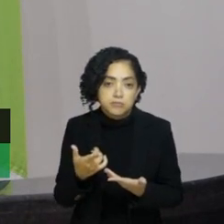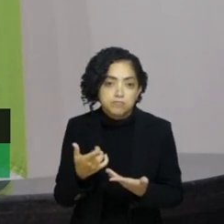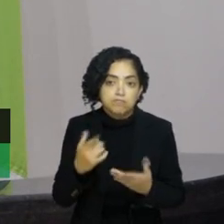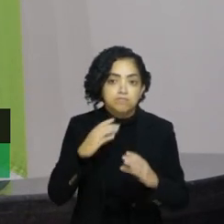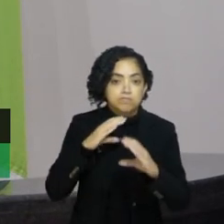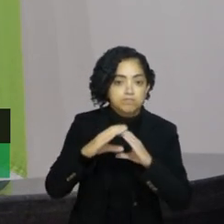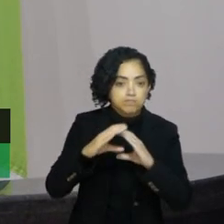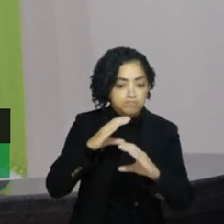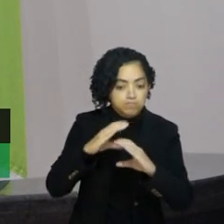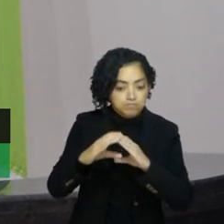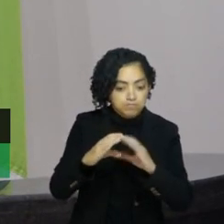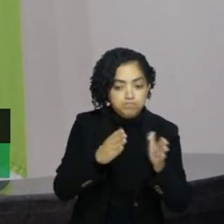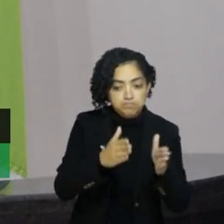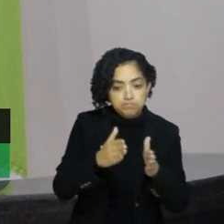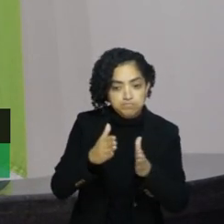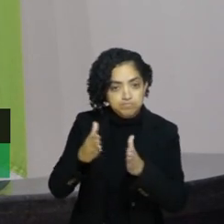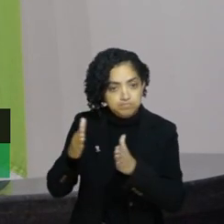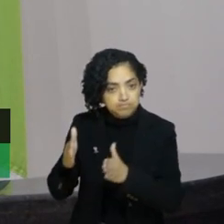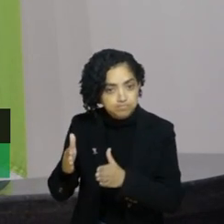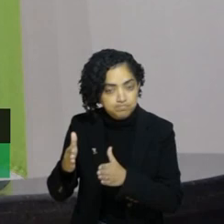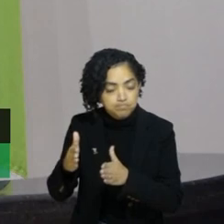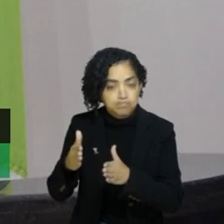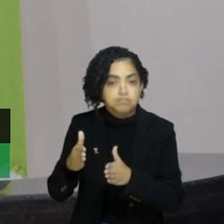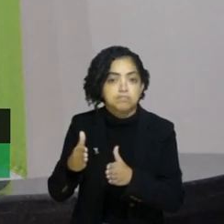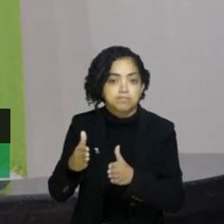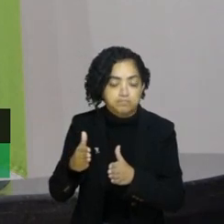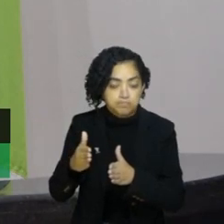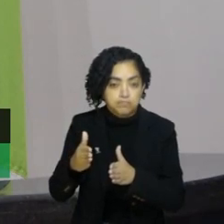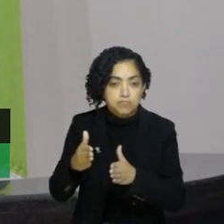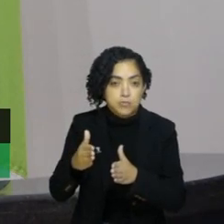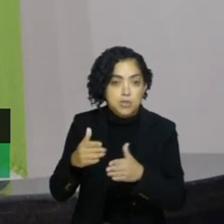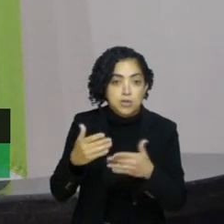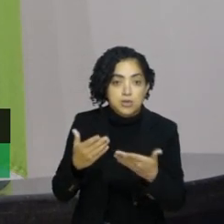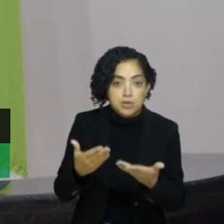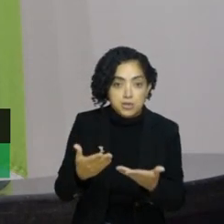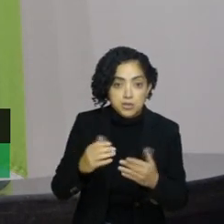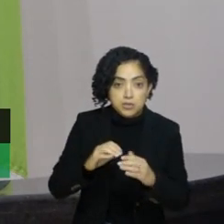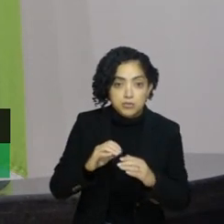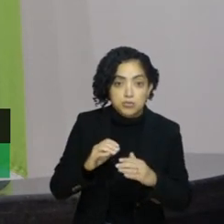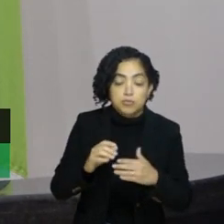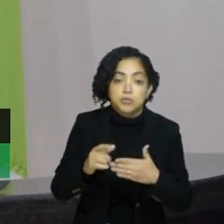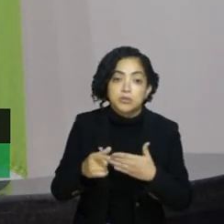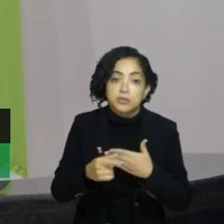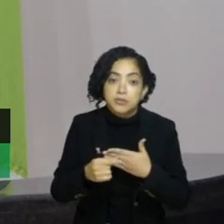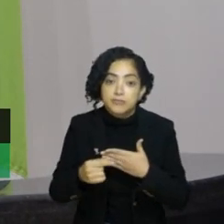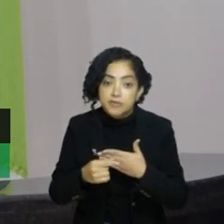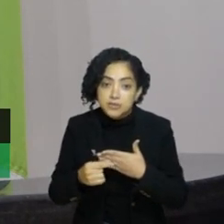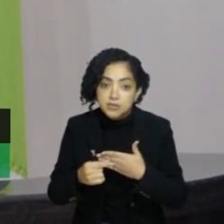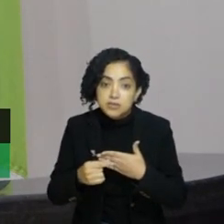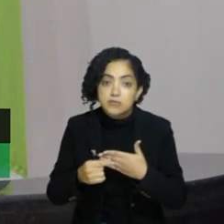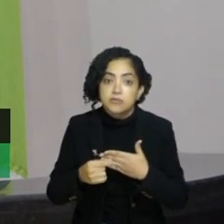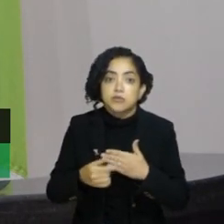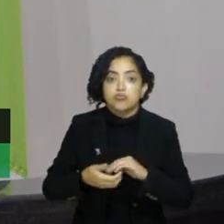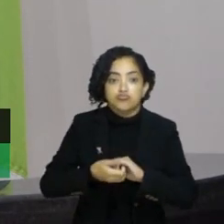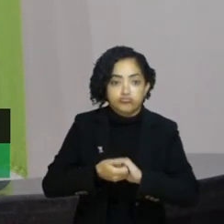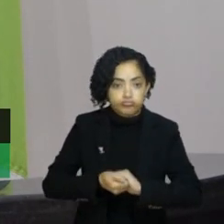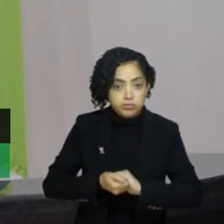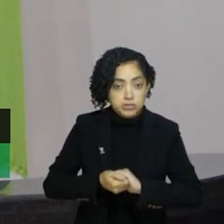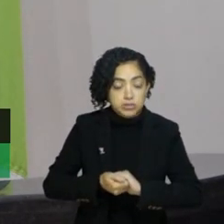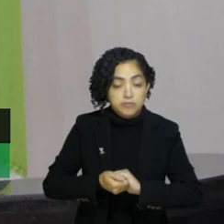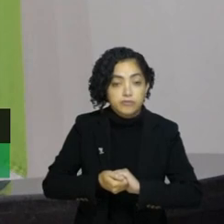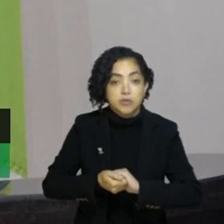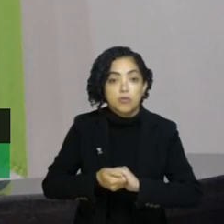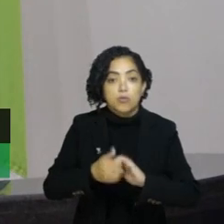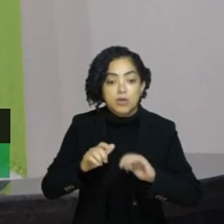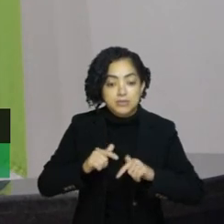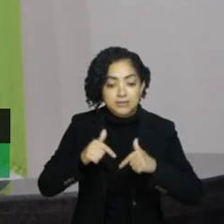comunicação organizada entre nós, sob a tutela da Defesa Civil Estadual, essa ação, essa